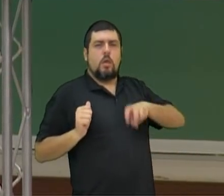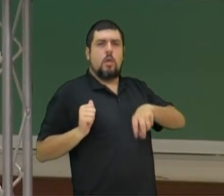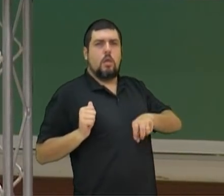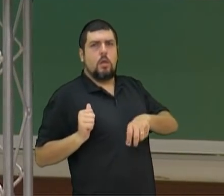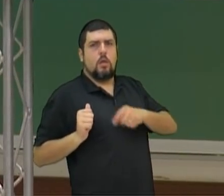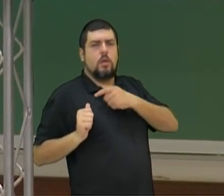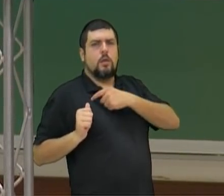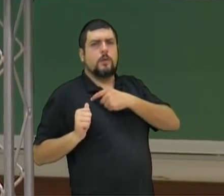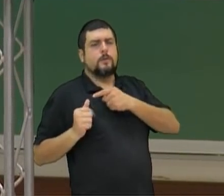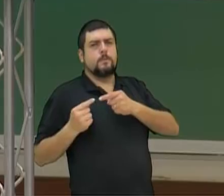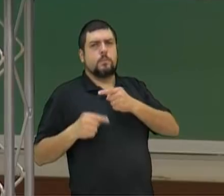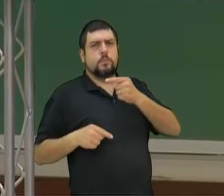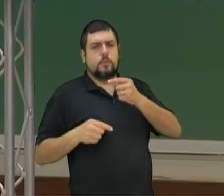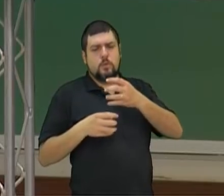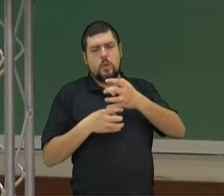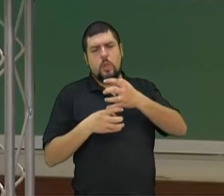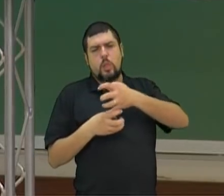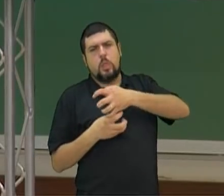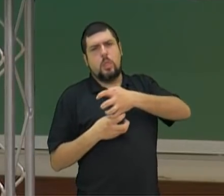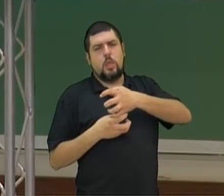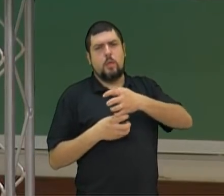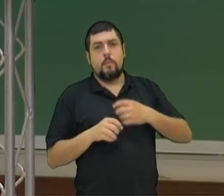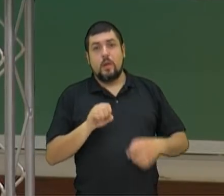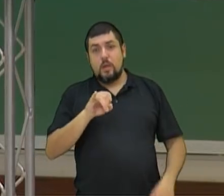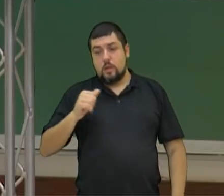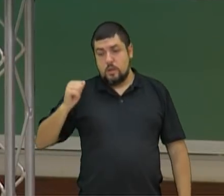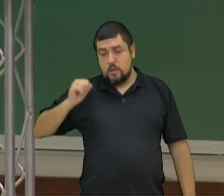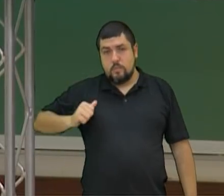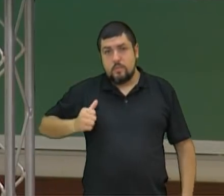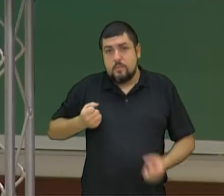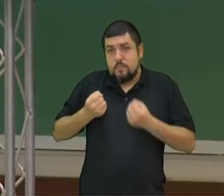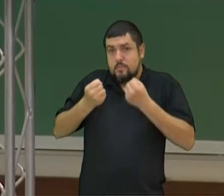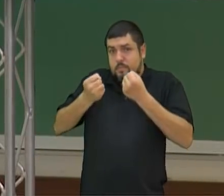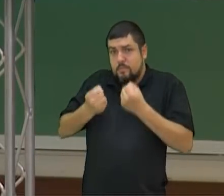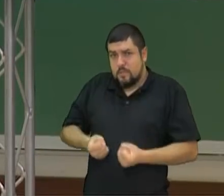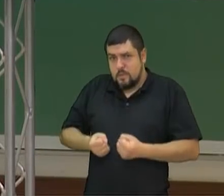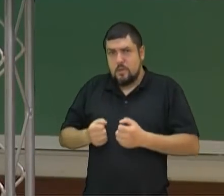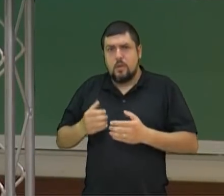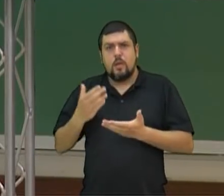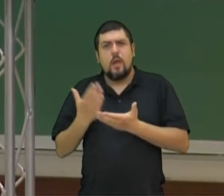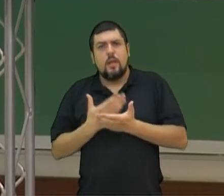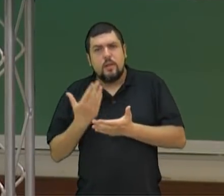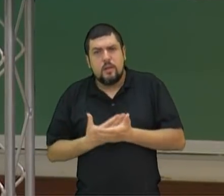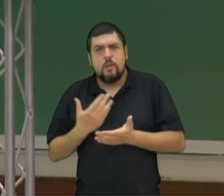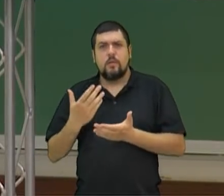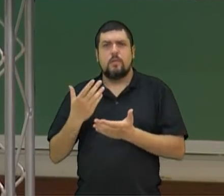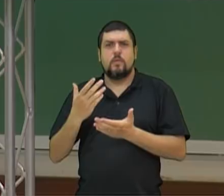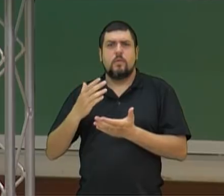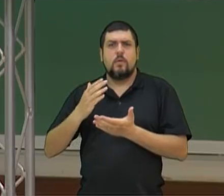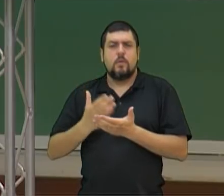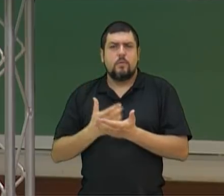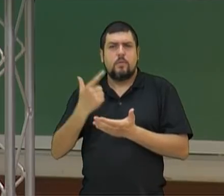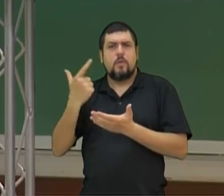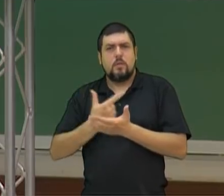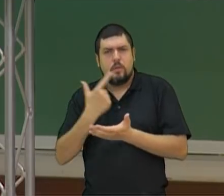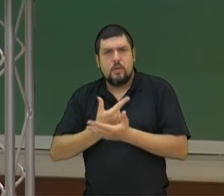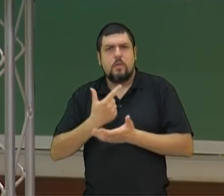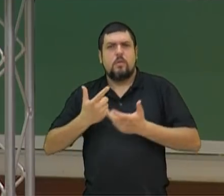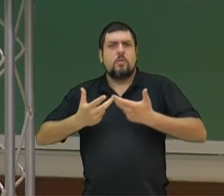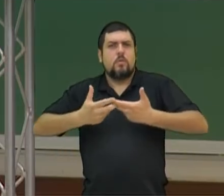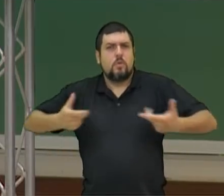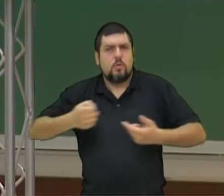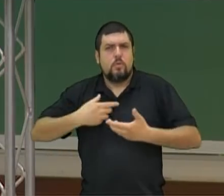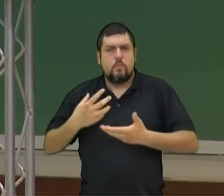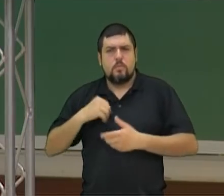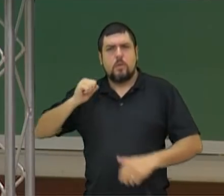Isso prejudica a sua coluna, porque se a sua mochila está pesada, com muitos livros, muitos cadernos e material, colocando só de um lado a